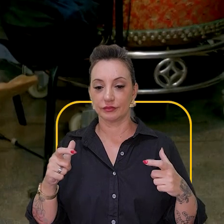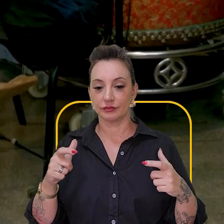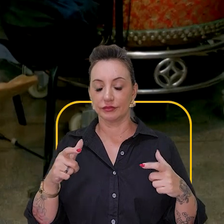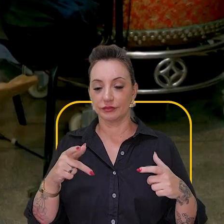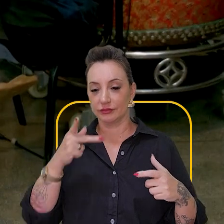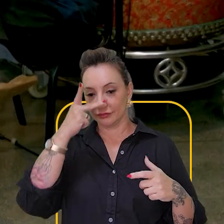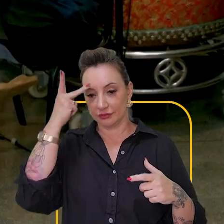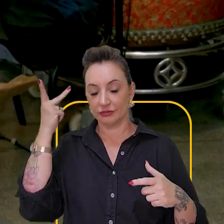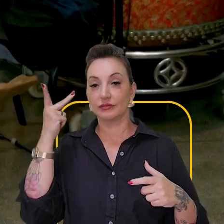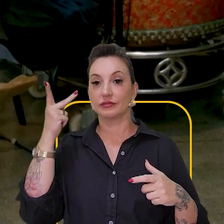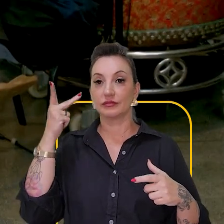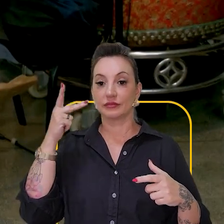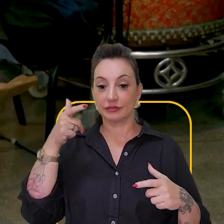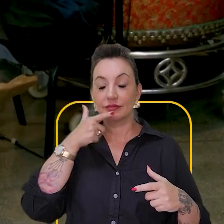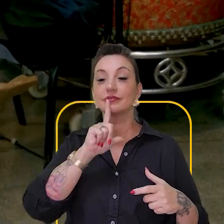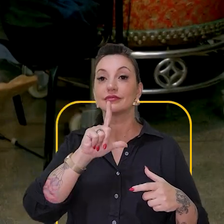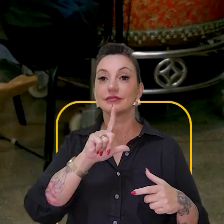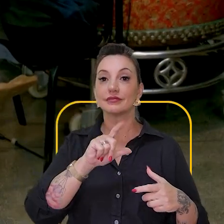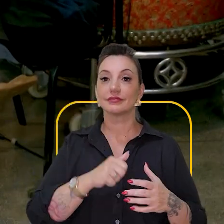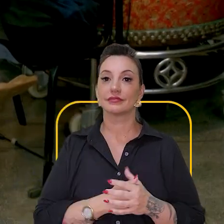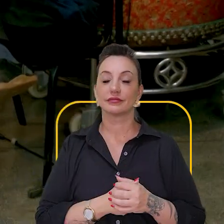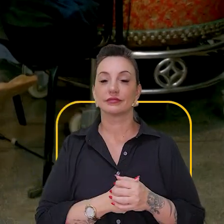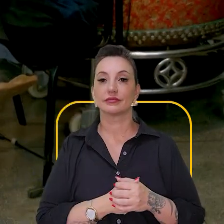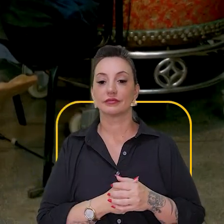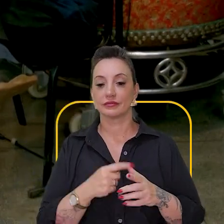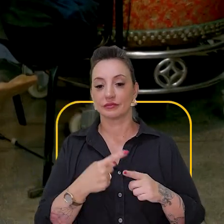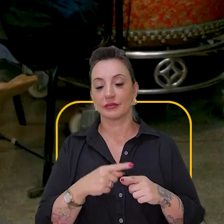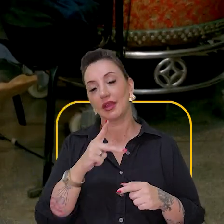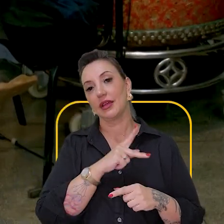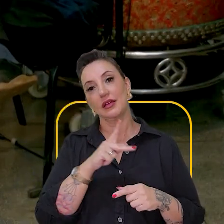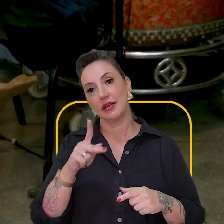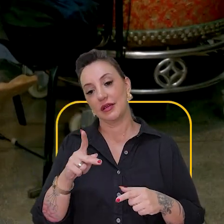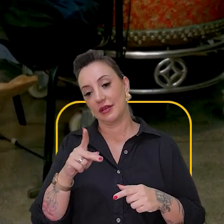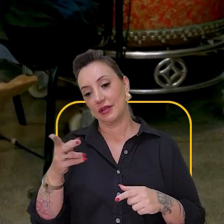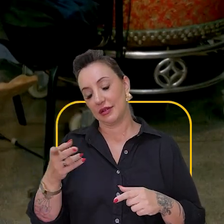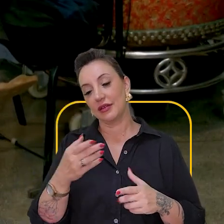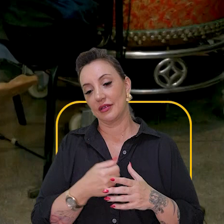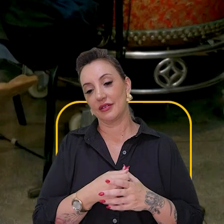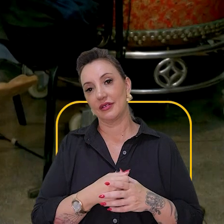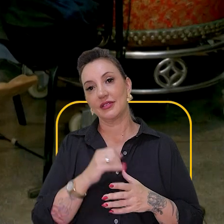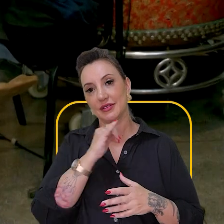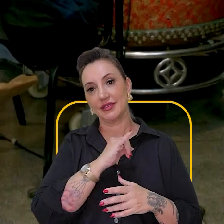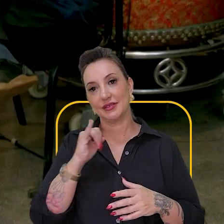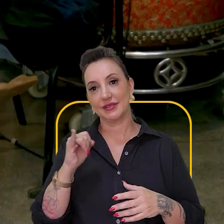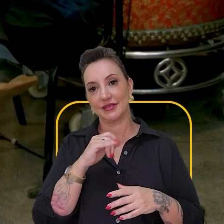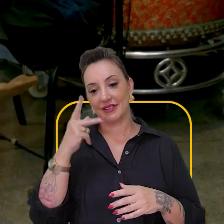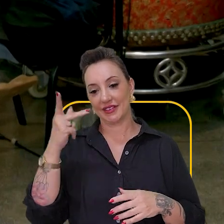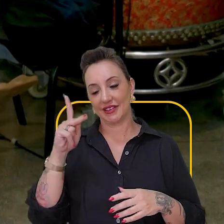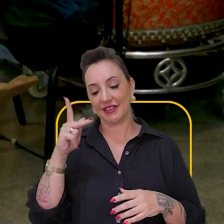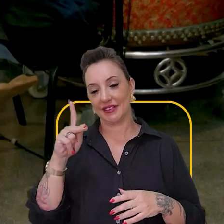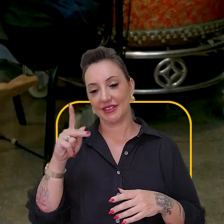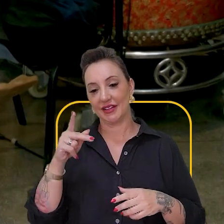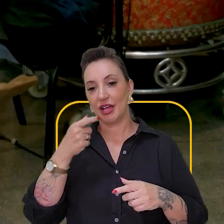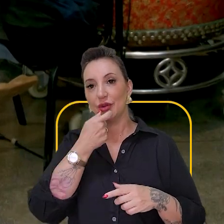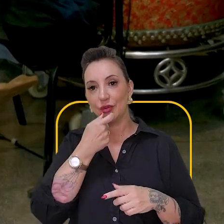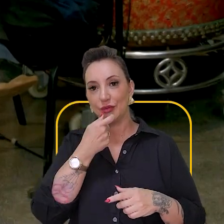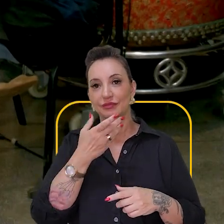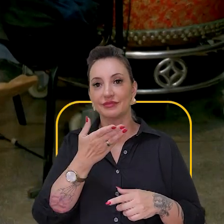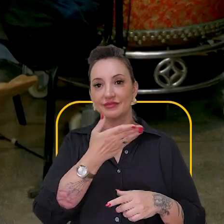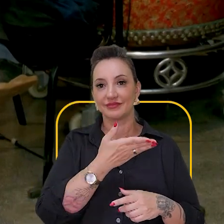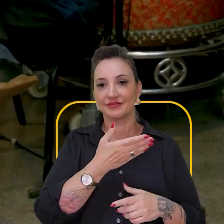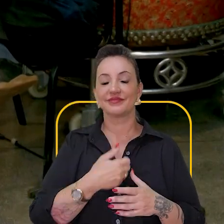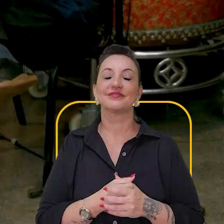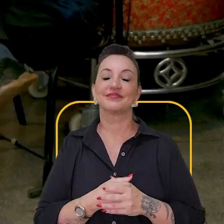dos caras de Sorocaba Sorocaba ganhava porque os professores que eram os instrutores que eram de lá que eram juízes